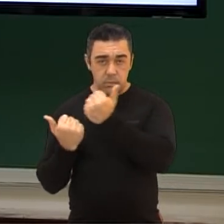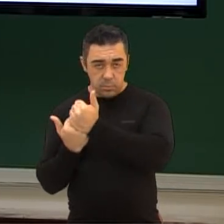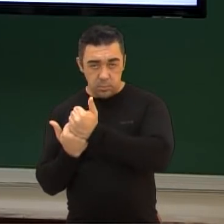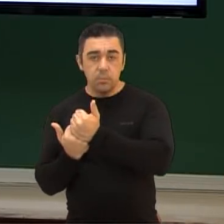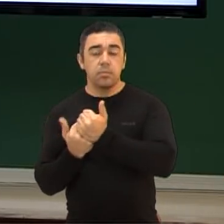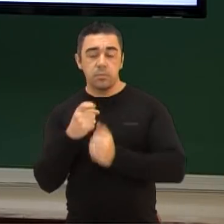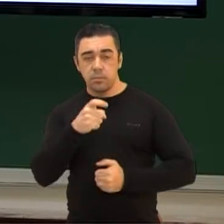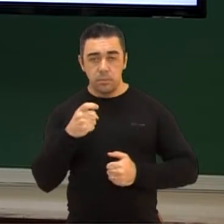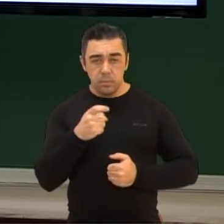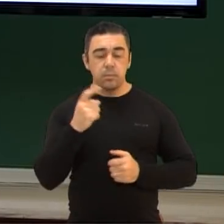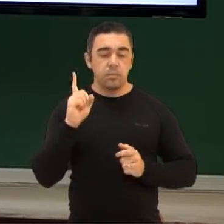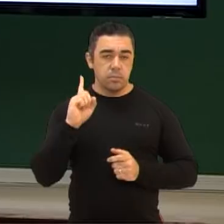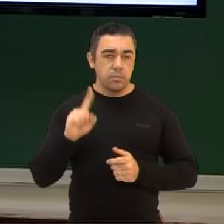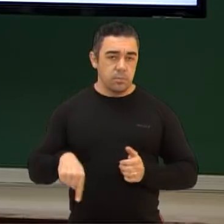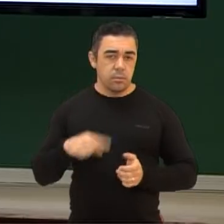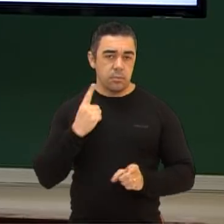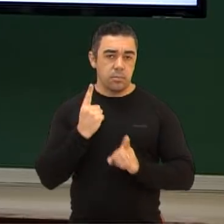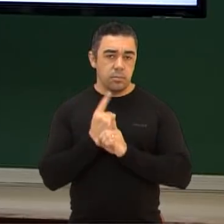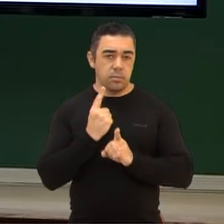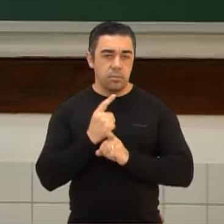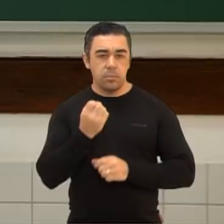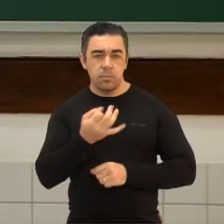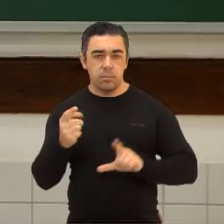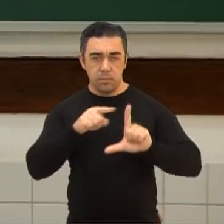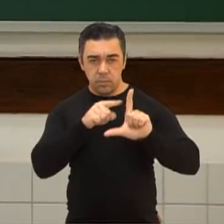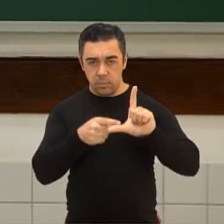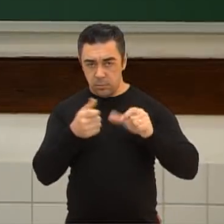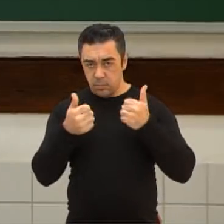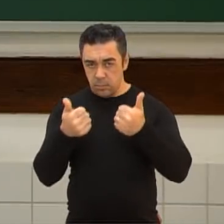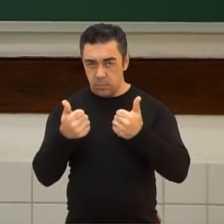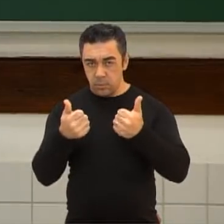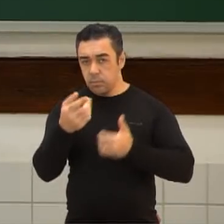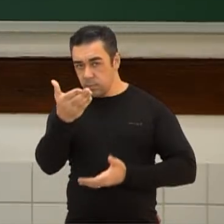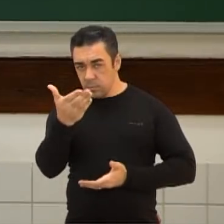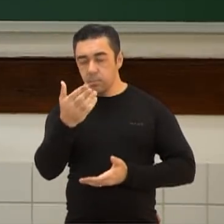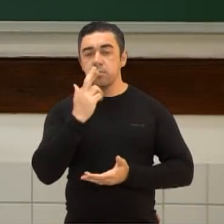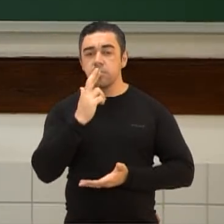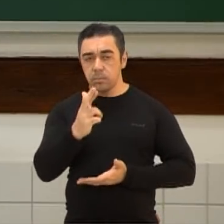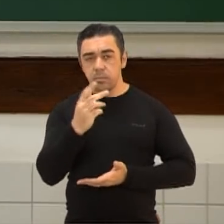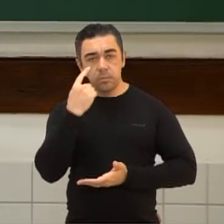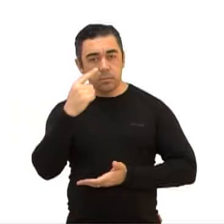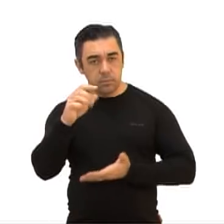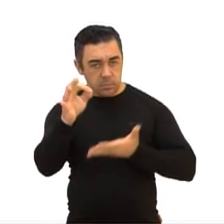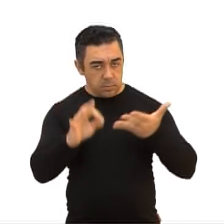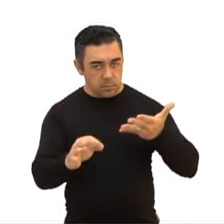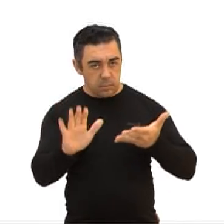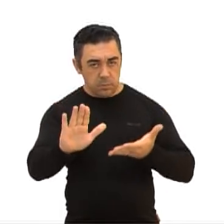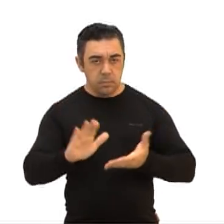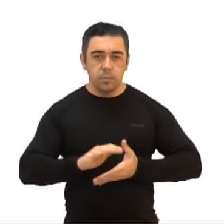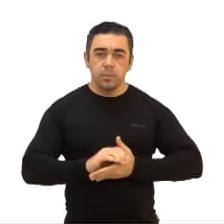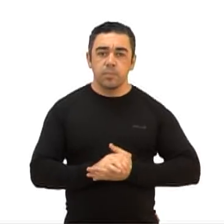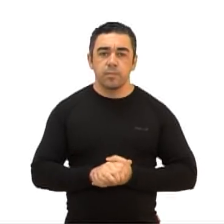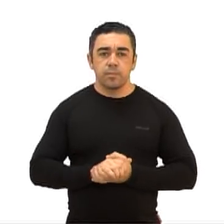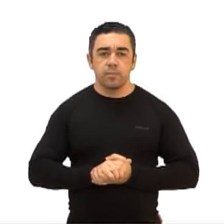x para nós conseguirmos encontrar o ângulo, beleza? Resolvam lá que nós já voltamos.